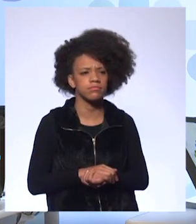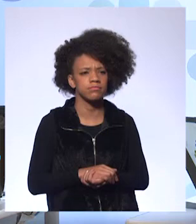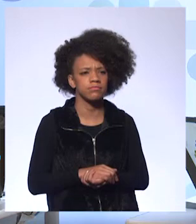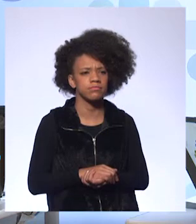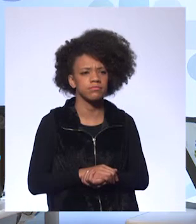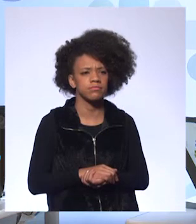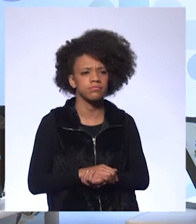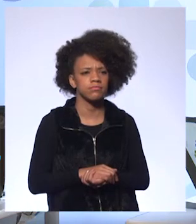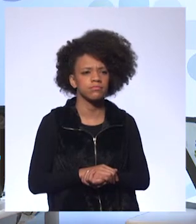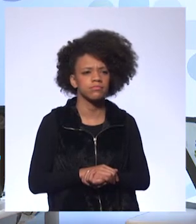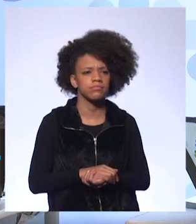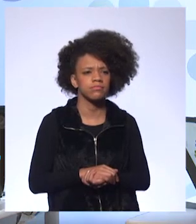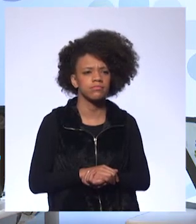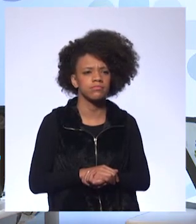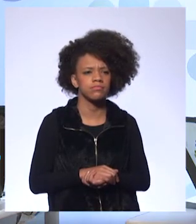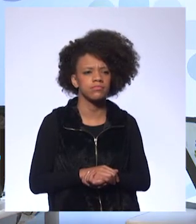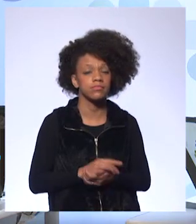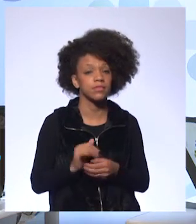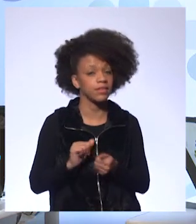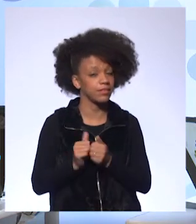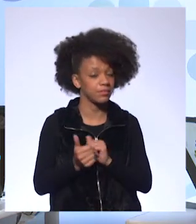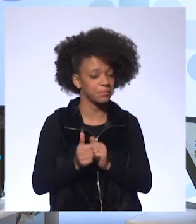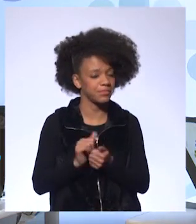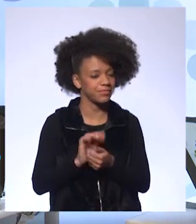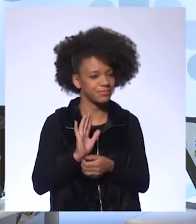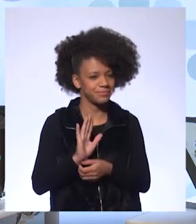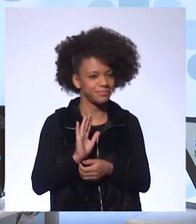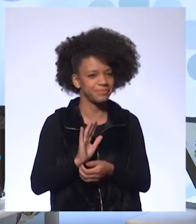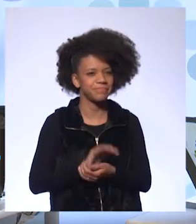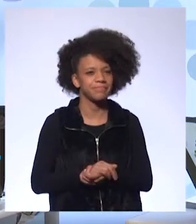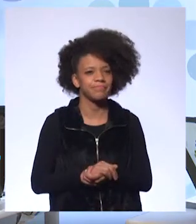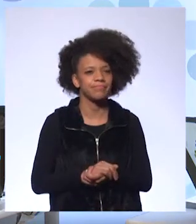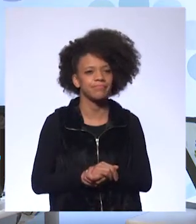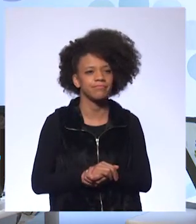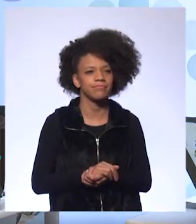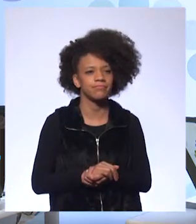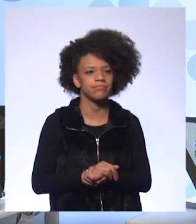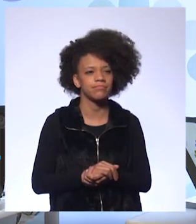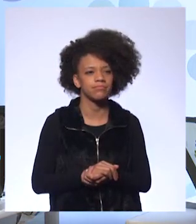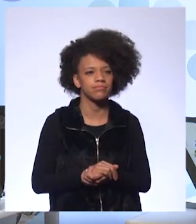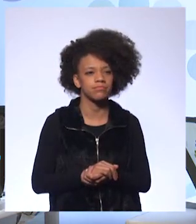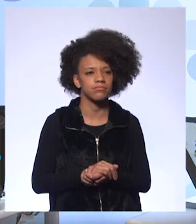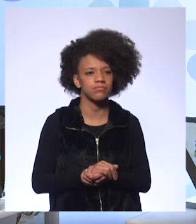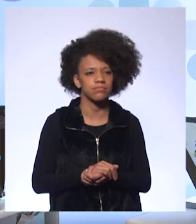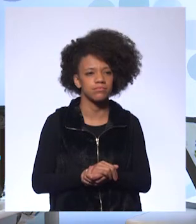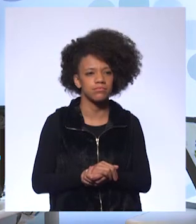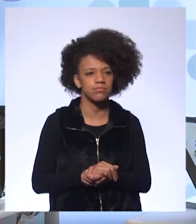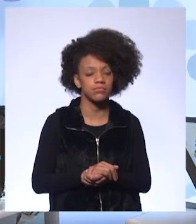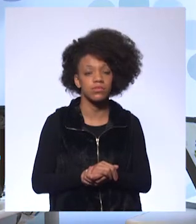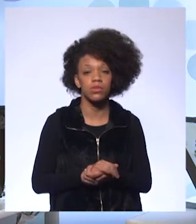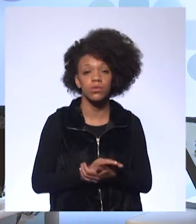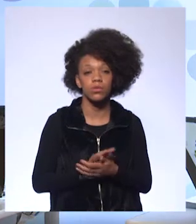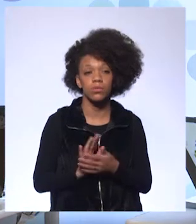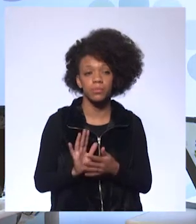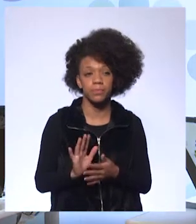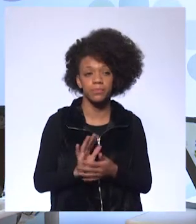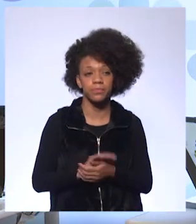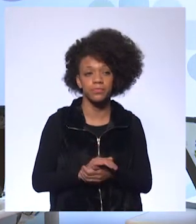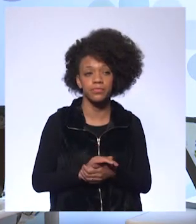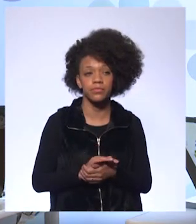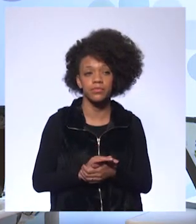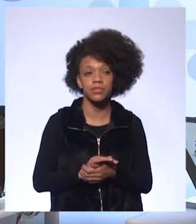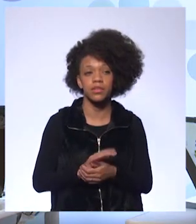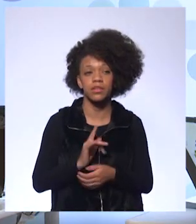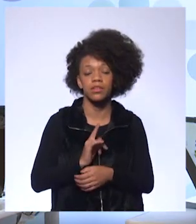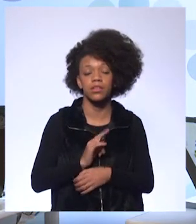aí embaixo pa tô me adaptando gente Ok não vou tá ok vai gente vê por aqui mesmo então Olha só você